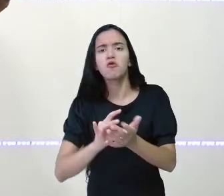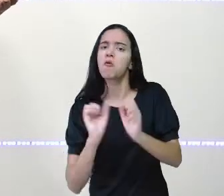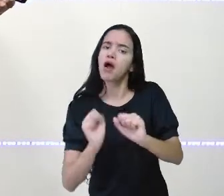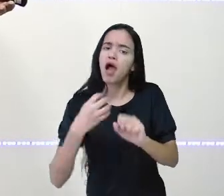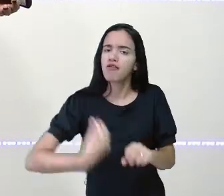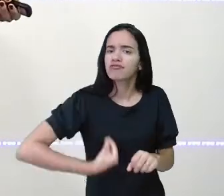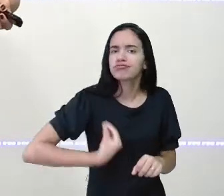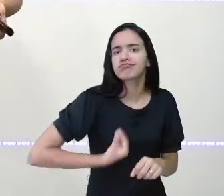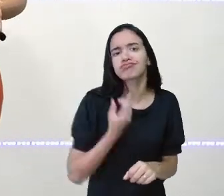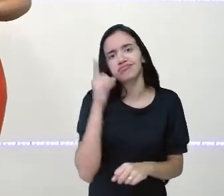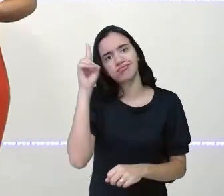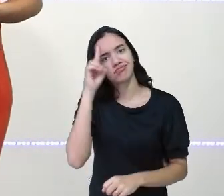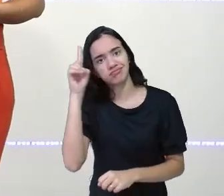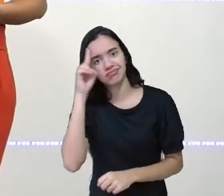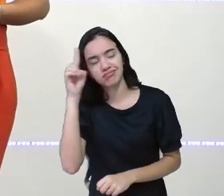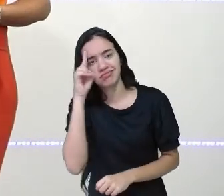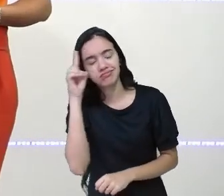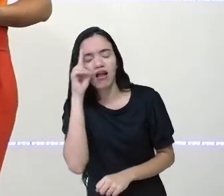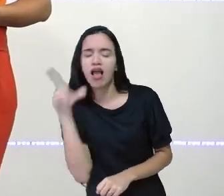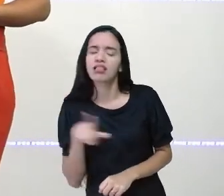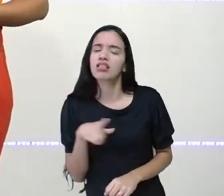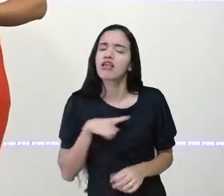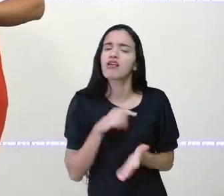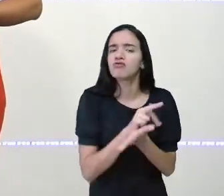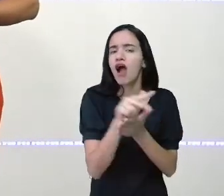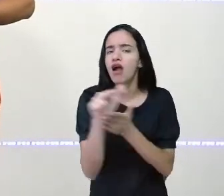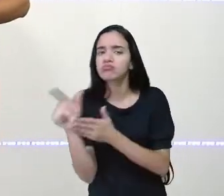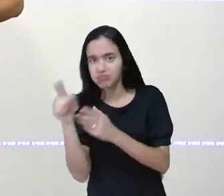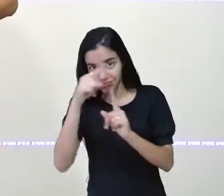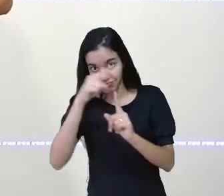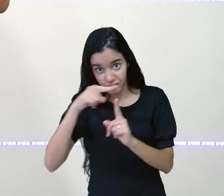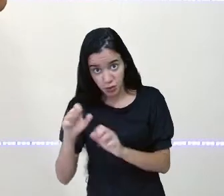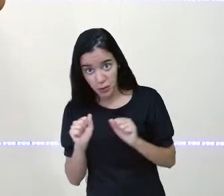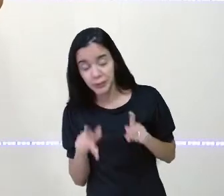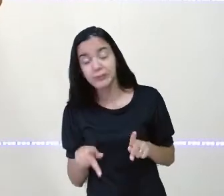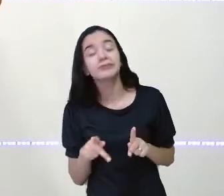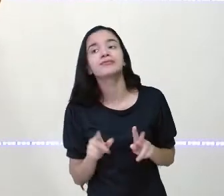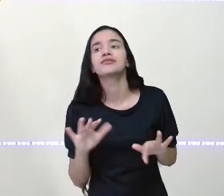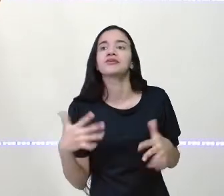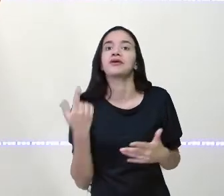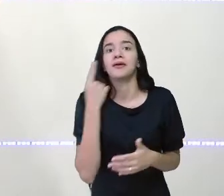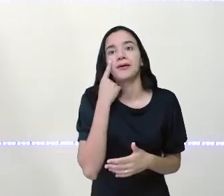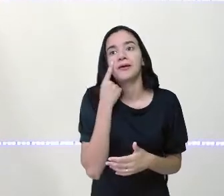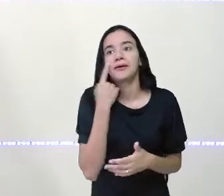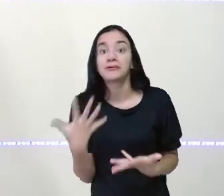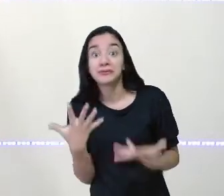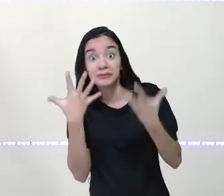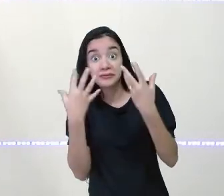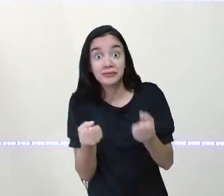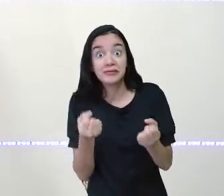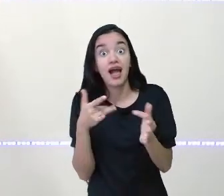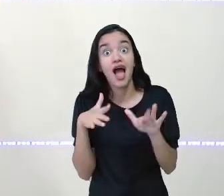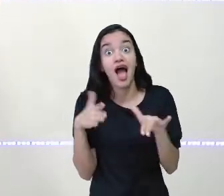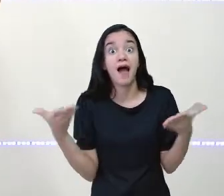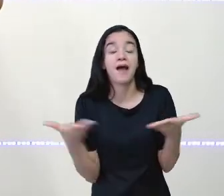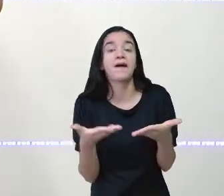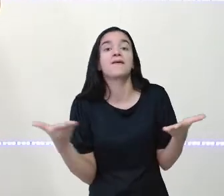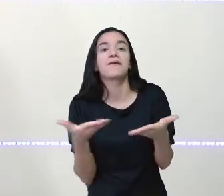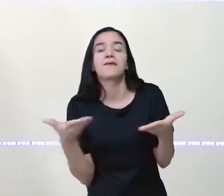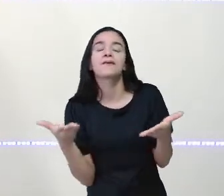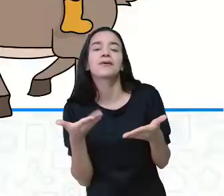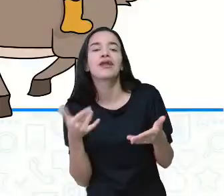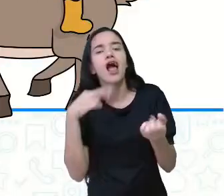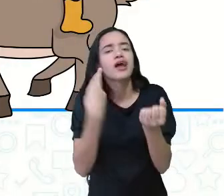vida cotidiana. Existem vários tipos, tá? E aí, vamos encontrar agora